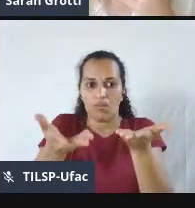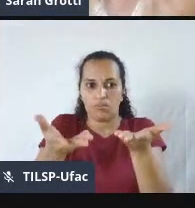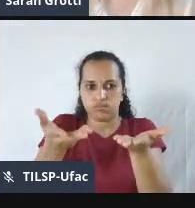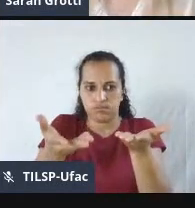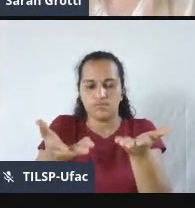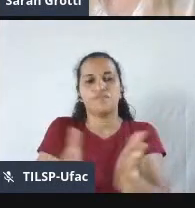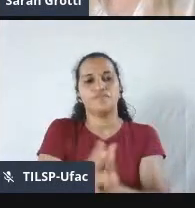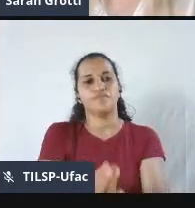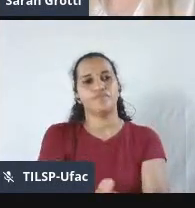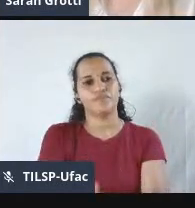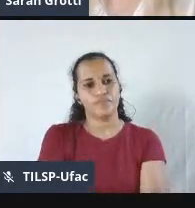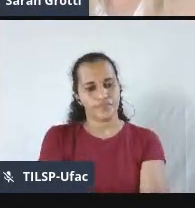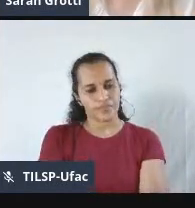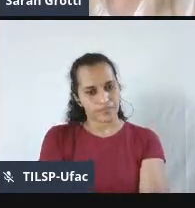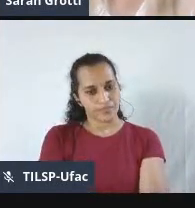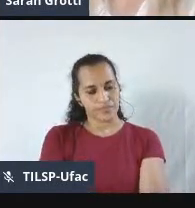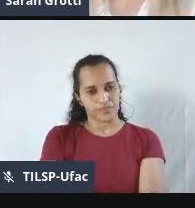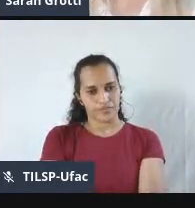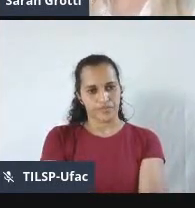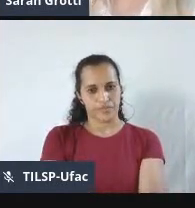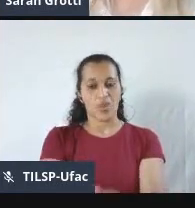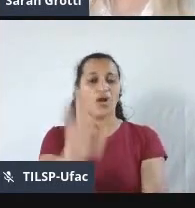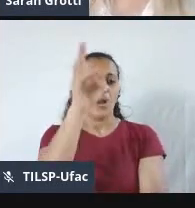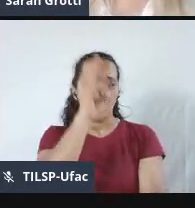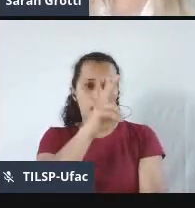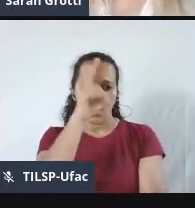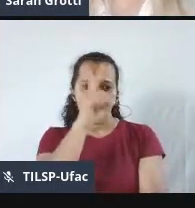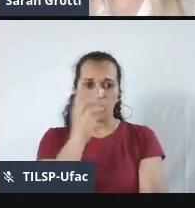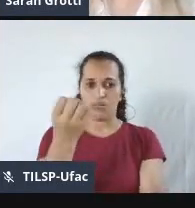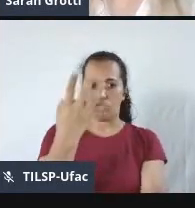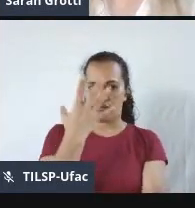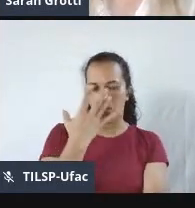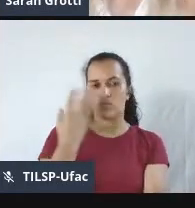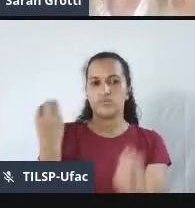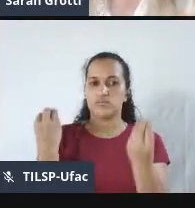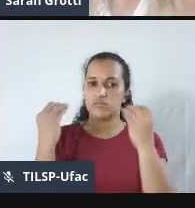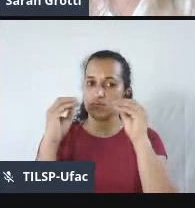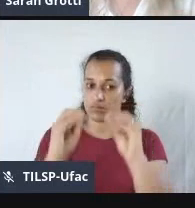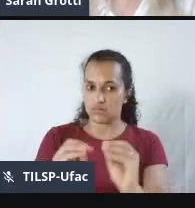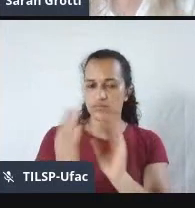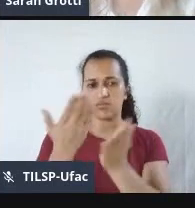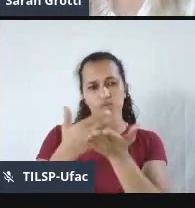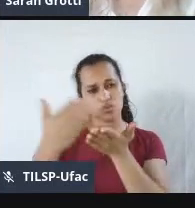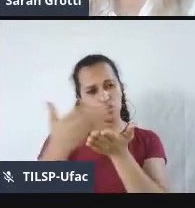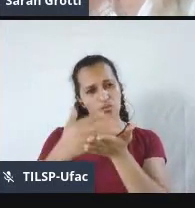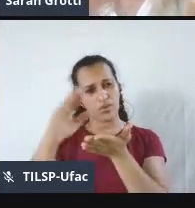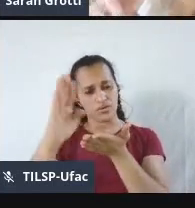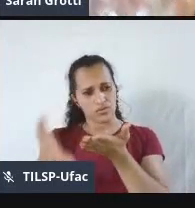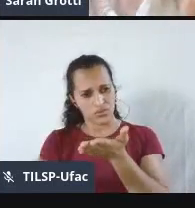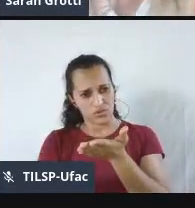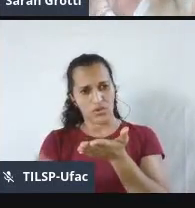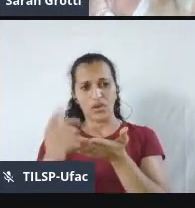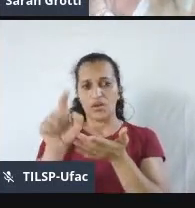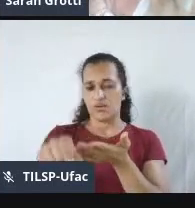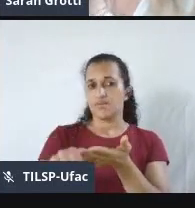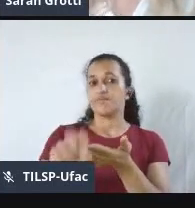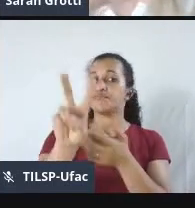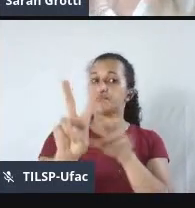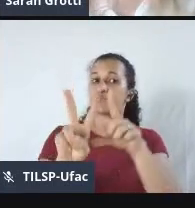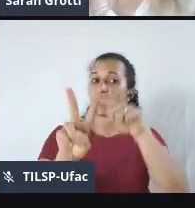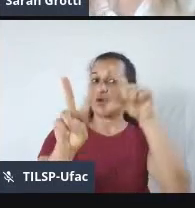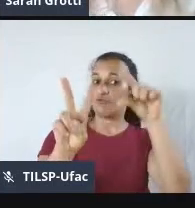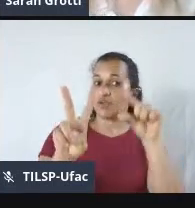Um adendo é que, lembra daquela fotinha que eu coloquei no início, que ser vegetariano é isso e não